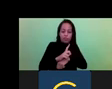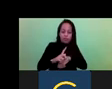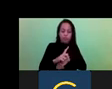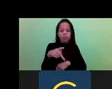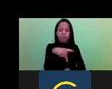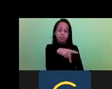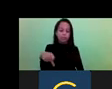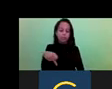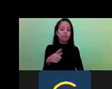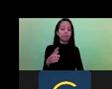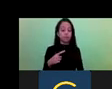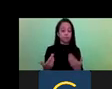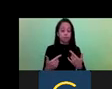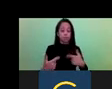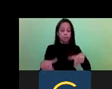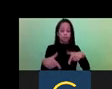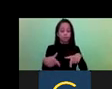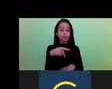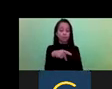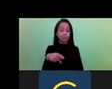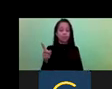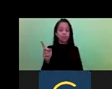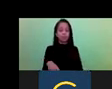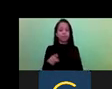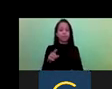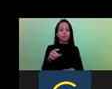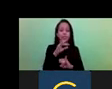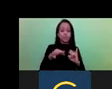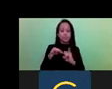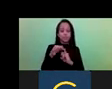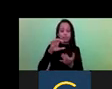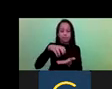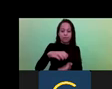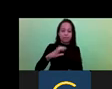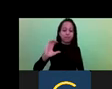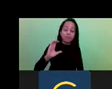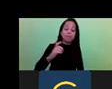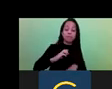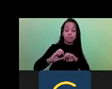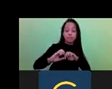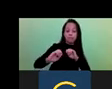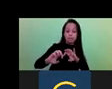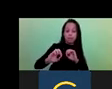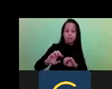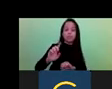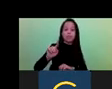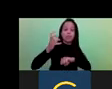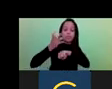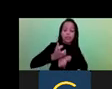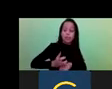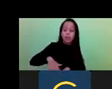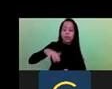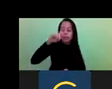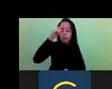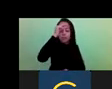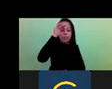do Instituto Federal do Espírito Santo, né, Campus Cariacica, lecionando disciplinas pedagógicas em cursos de graduação em filosofia